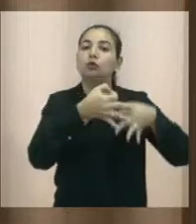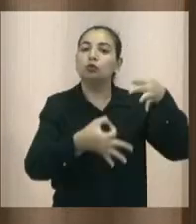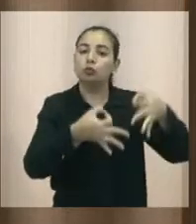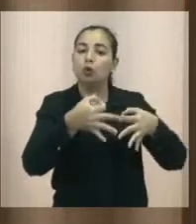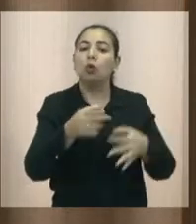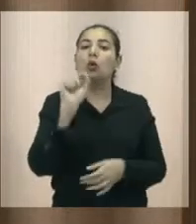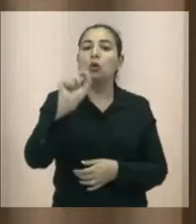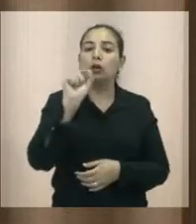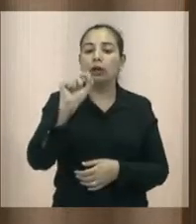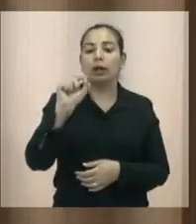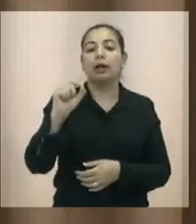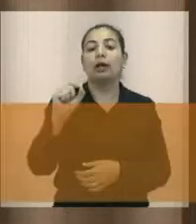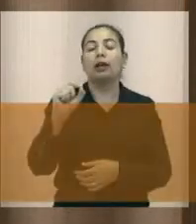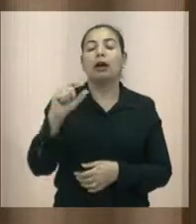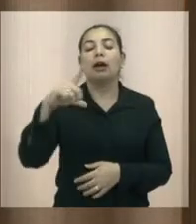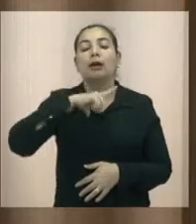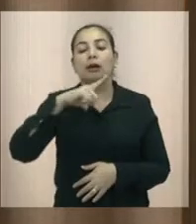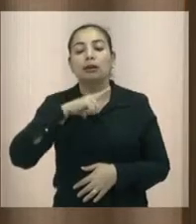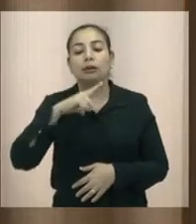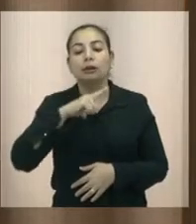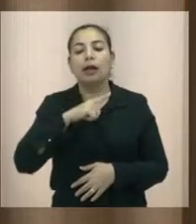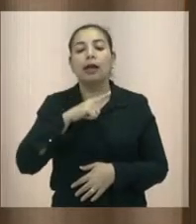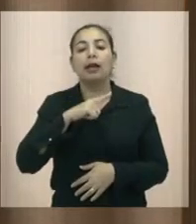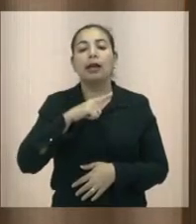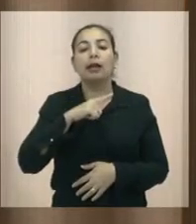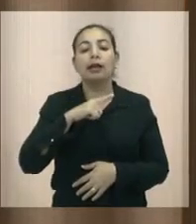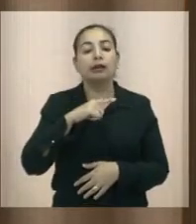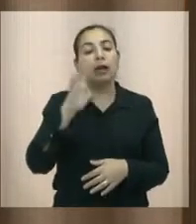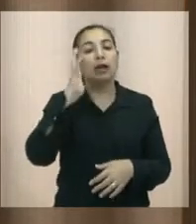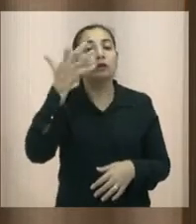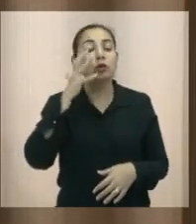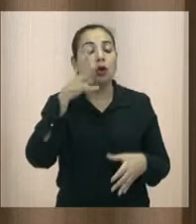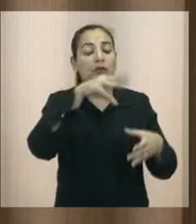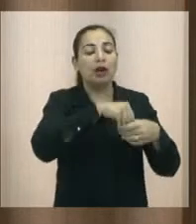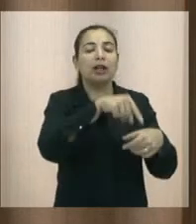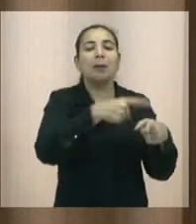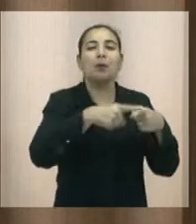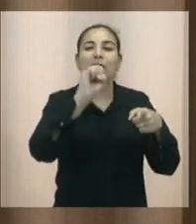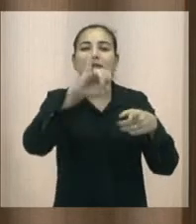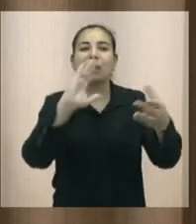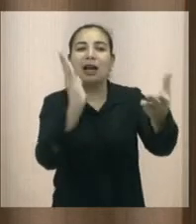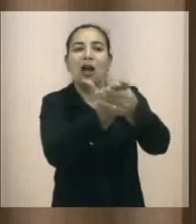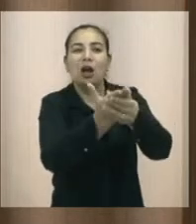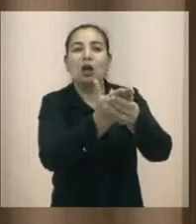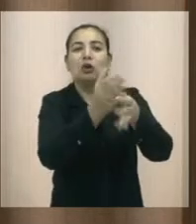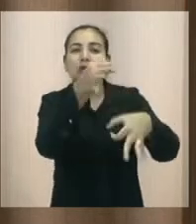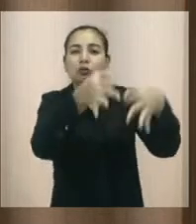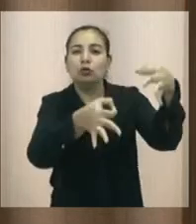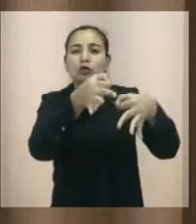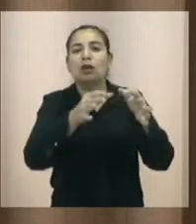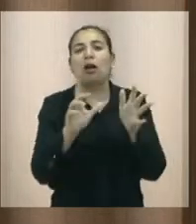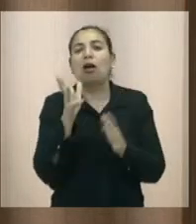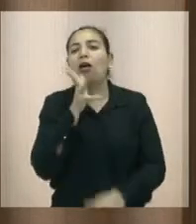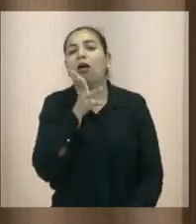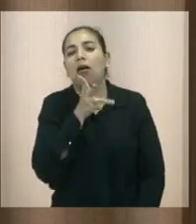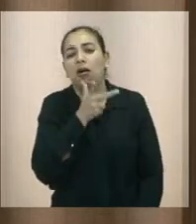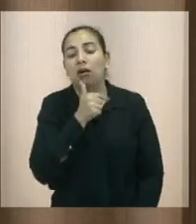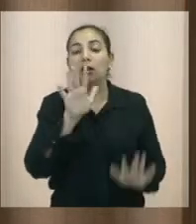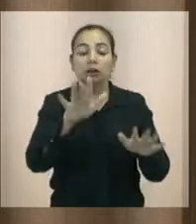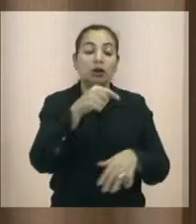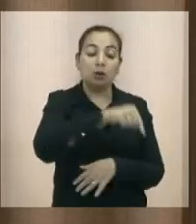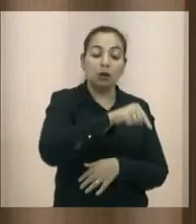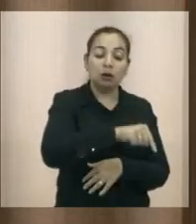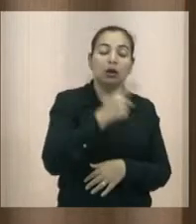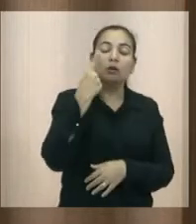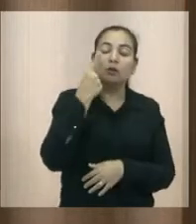gente evita que as demandas sejam judicializadas para que elas não também demorem muito para serem resolvidas. Então, a gente procura resolver na